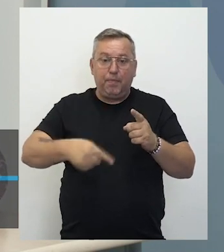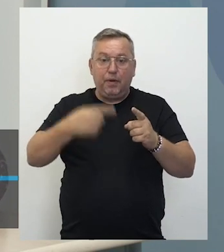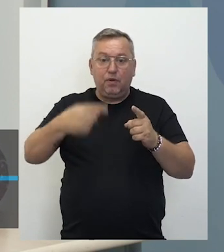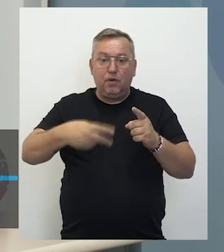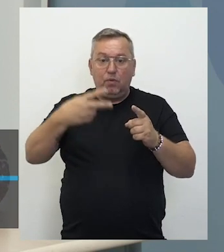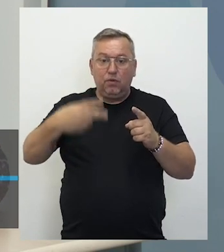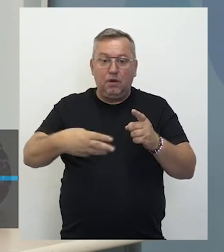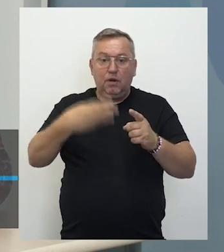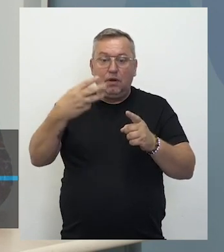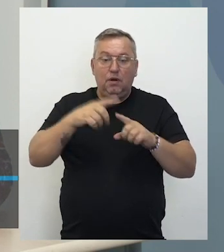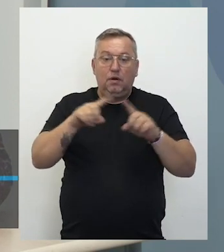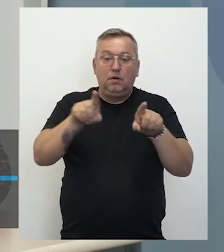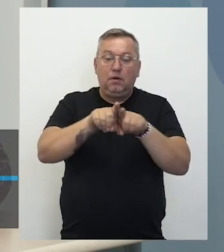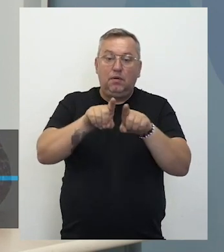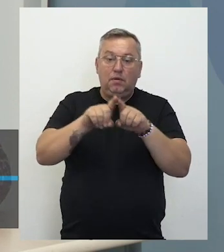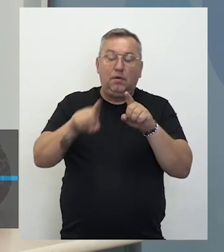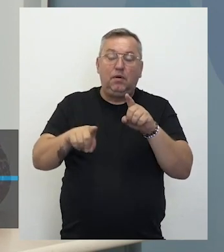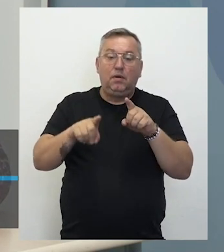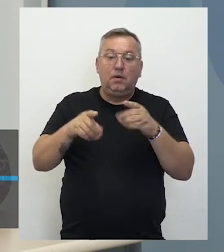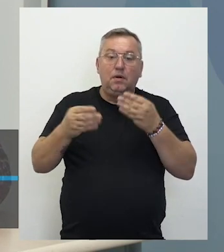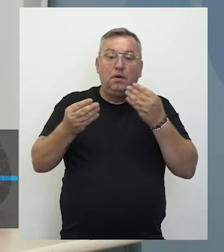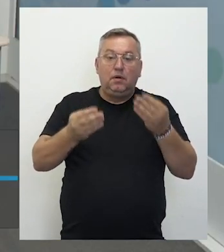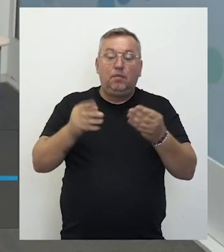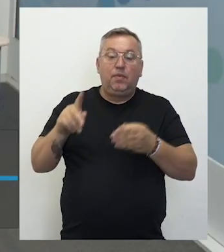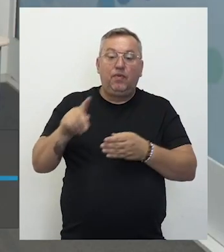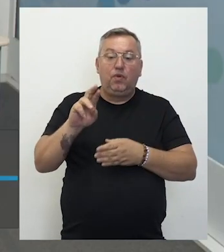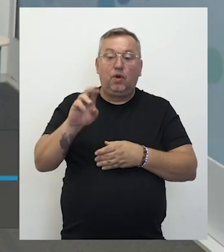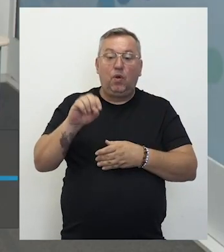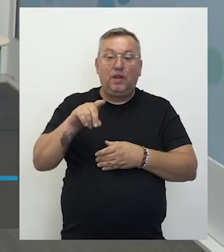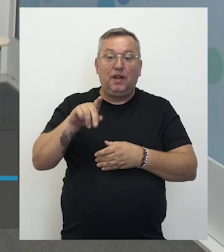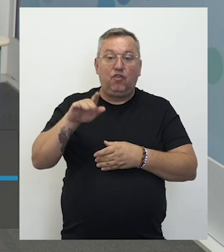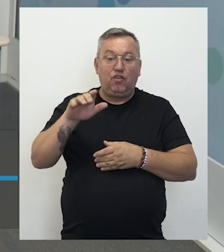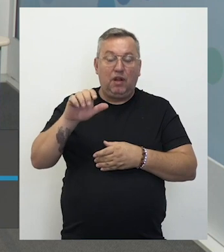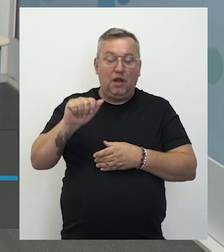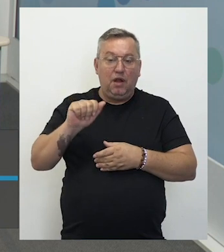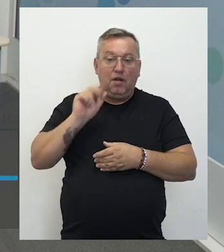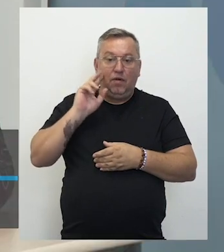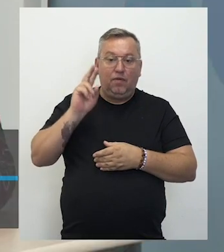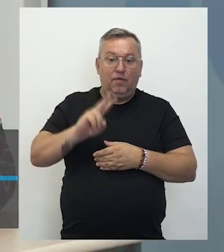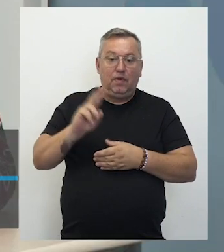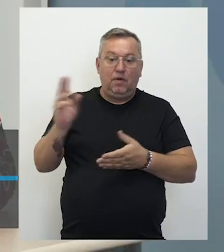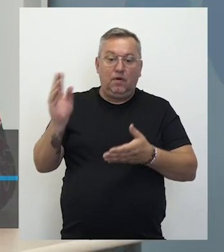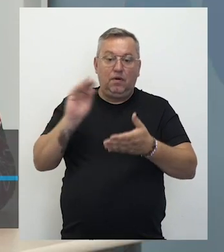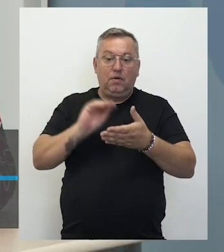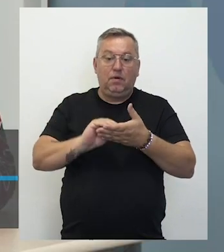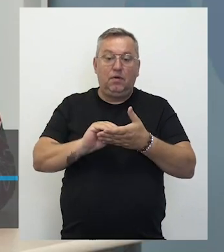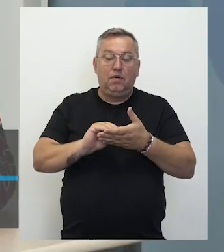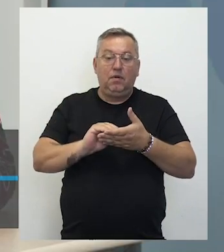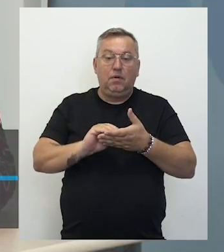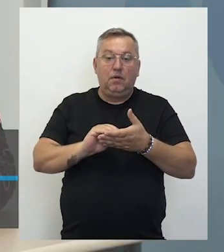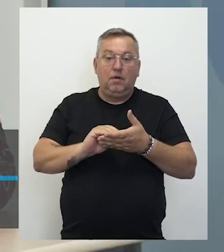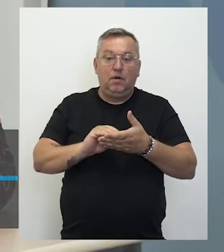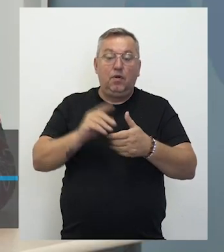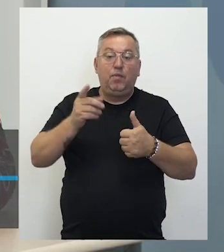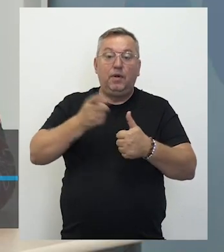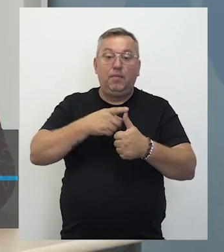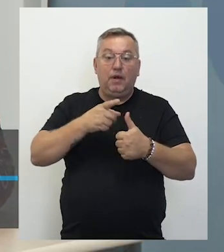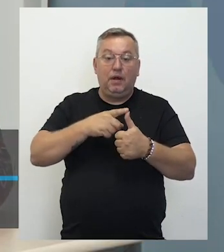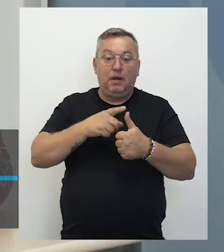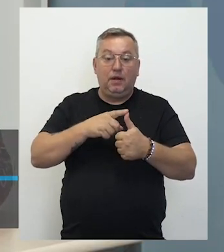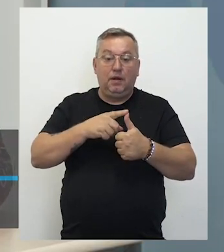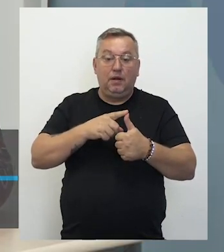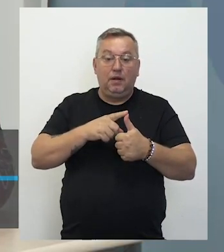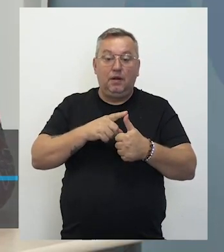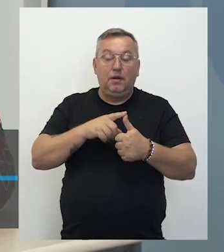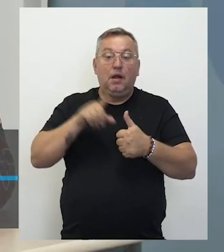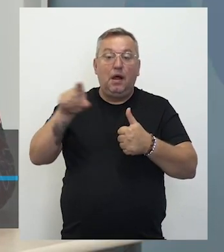então trouxe aqui a contribuição da professora Rosângela, professora Milene. Então, a professora Rosângela diz que para primário destaca-se